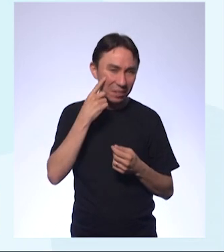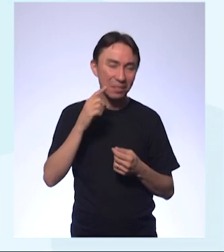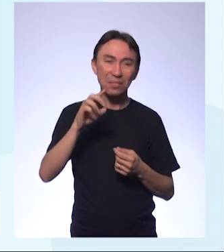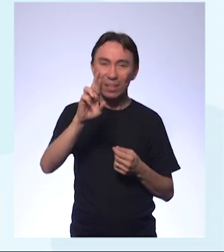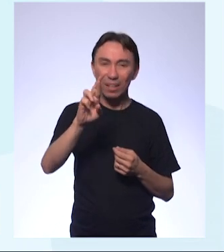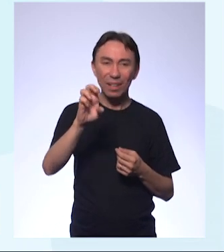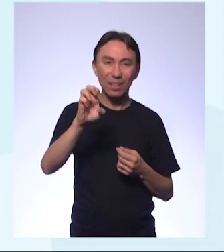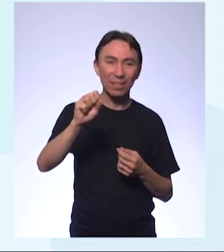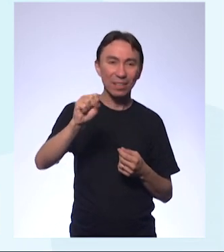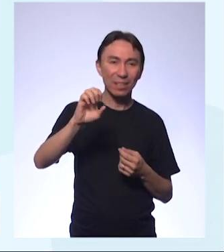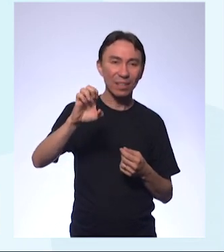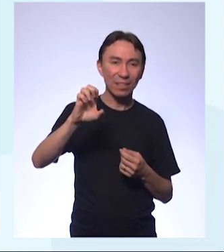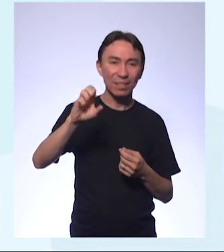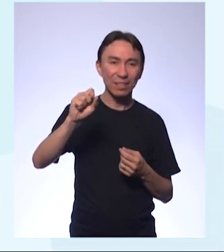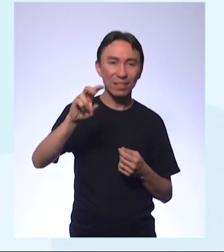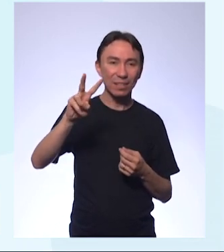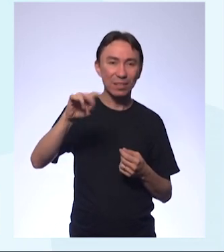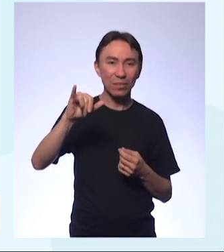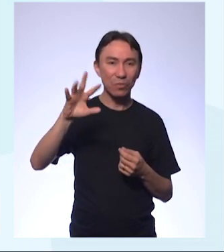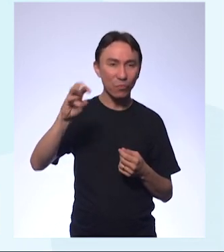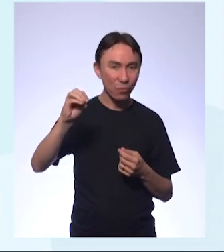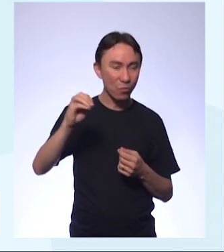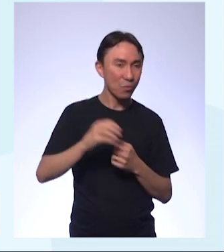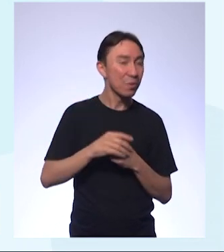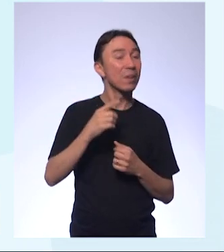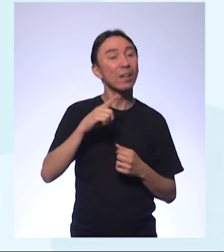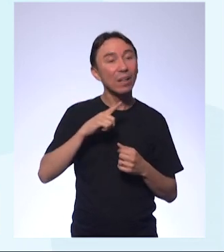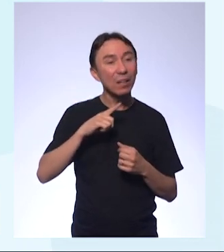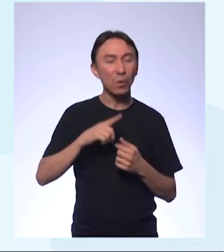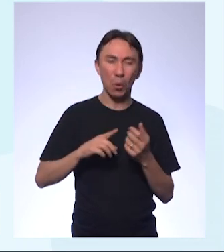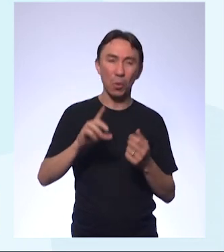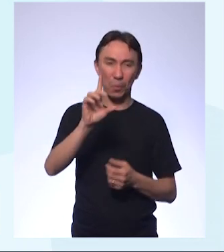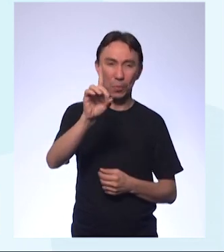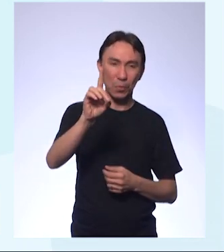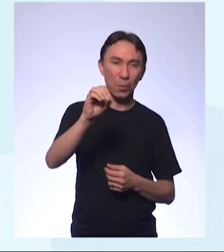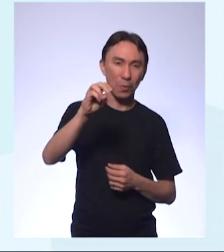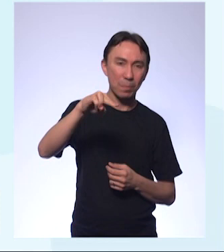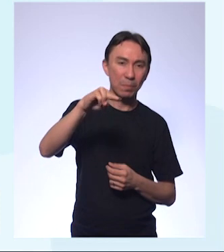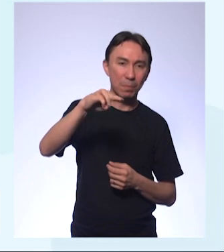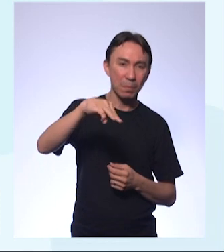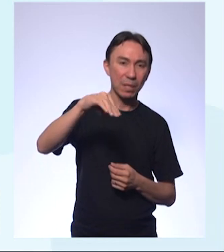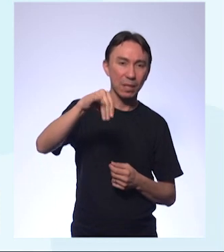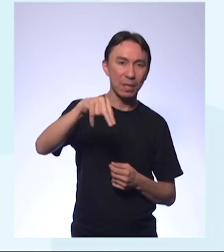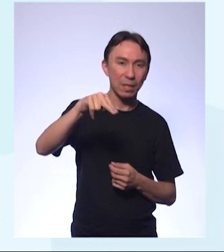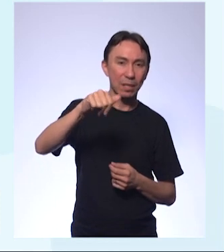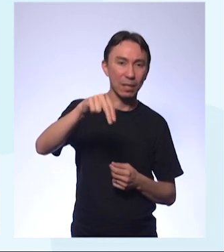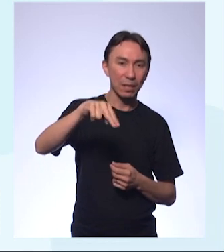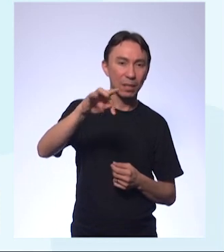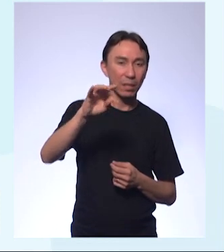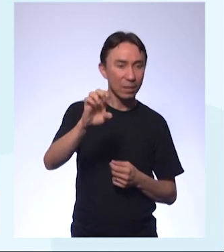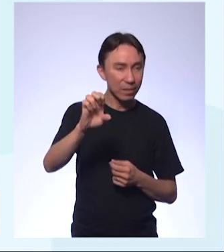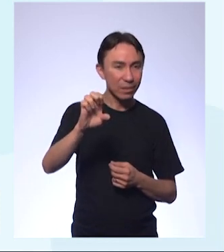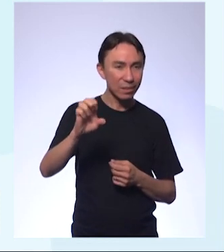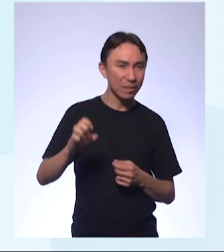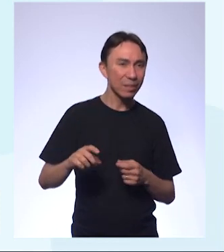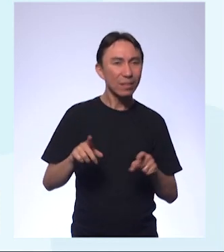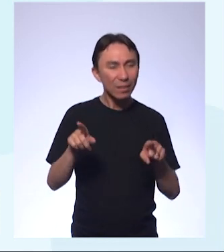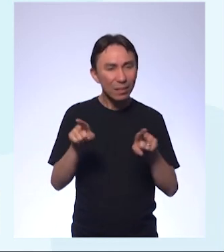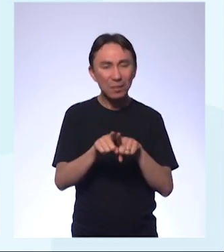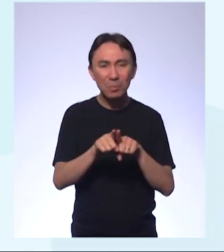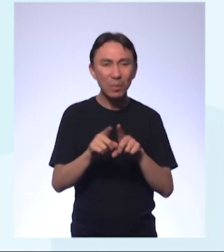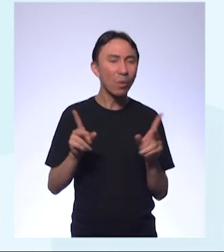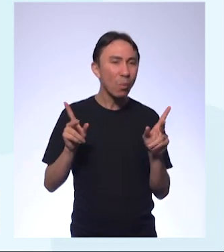Então, ó, um está com a variação azão, ali homozigoto dominante, e o outro azão também, né? Então,